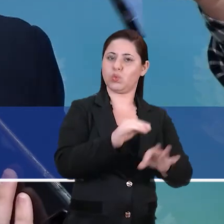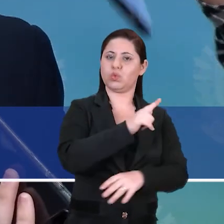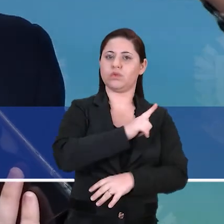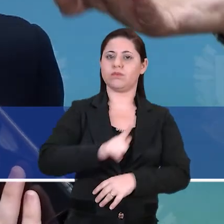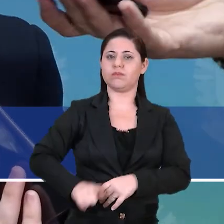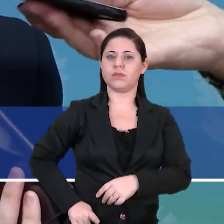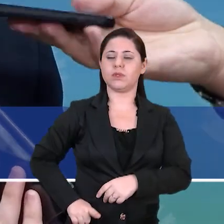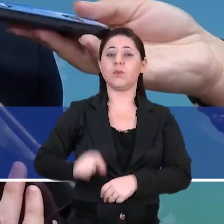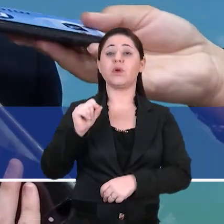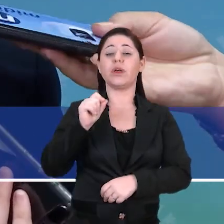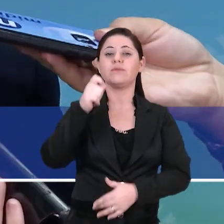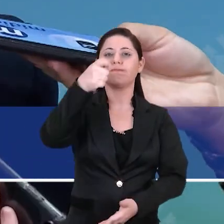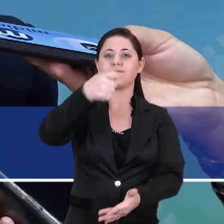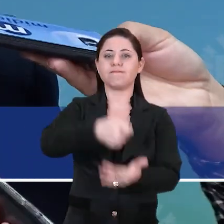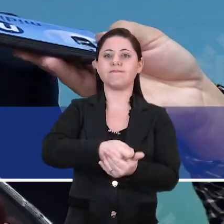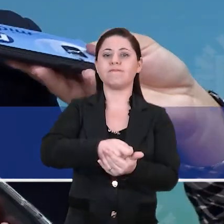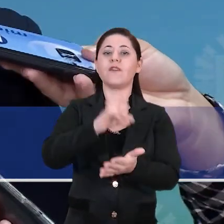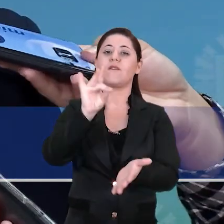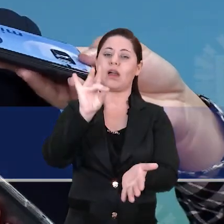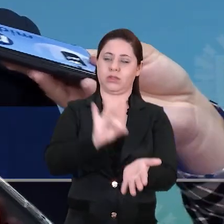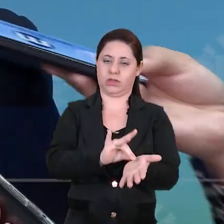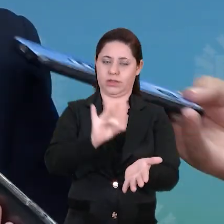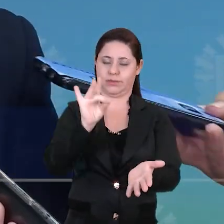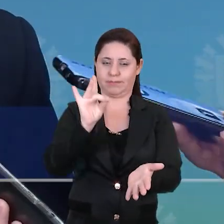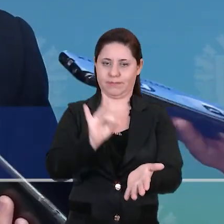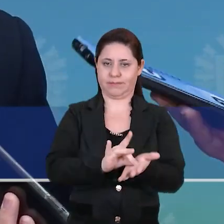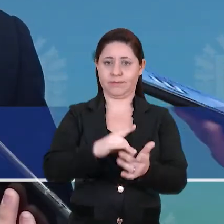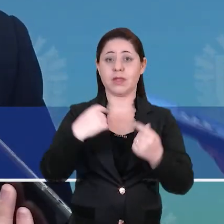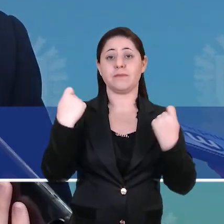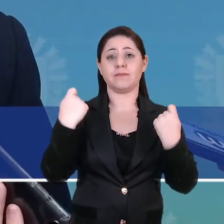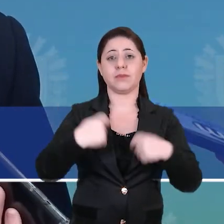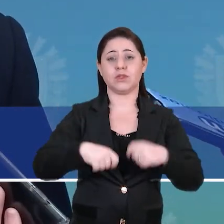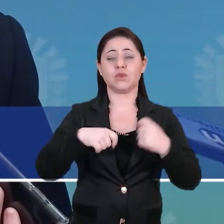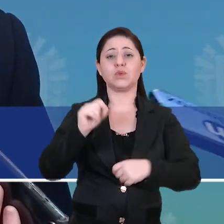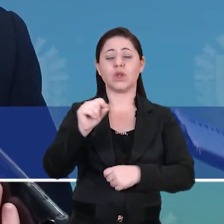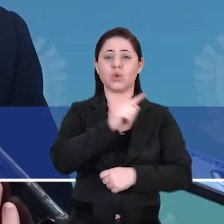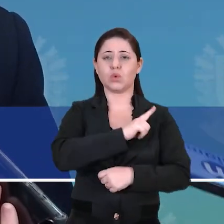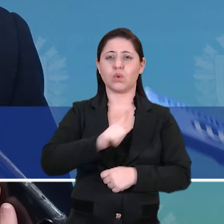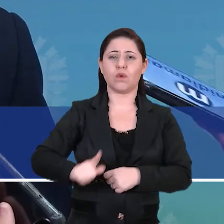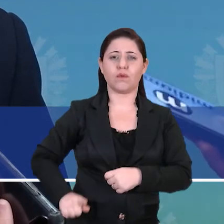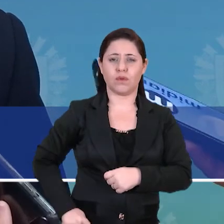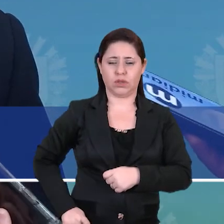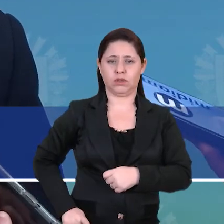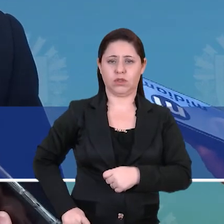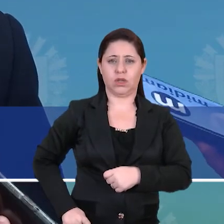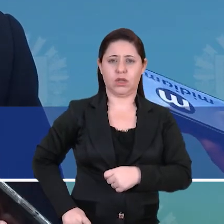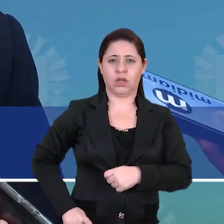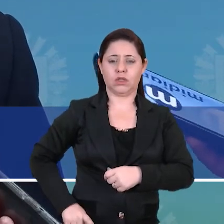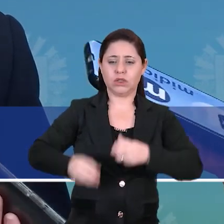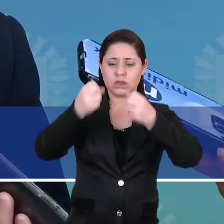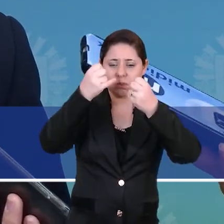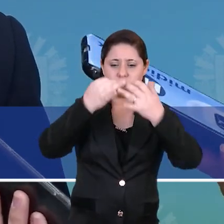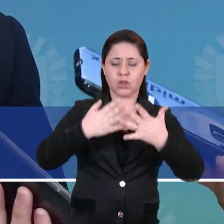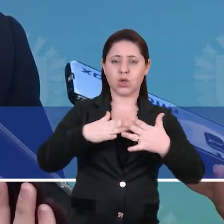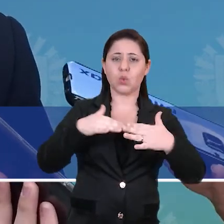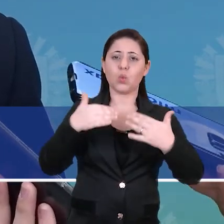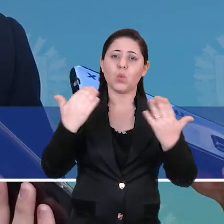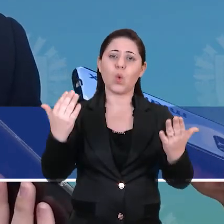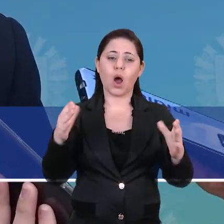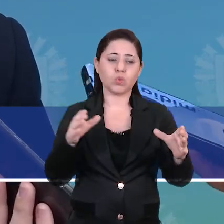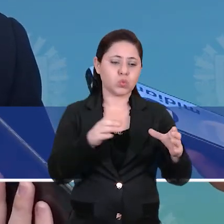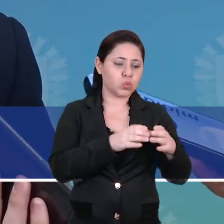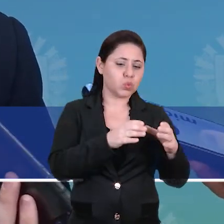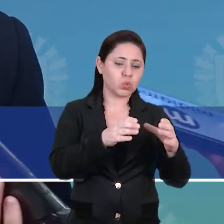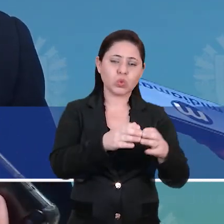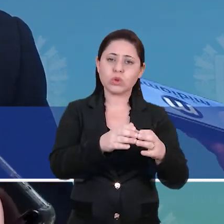do governo para que ela seja eficaz. Nós precisamos que o governo estabeleça qual vai ser o